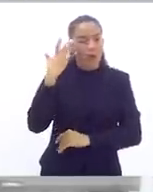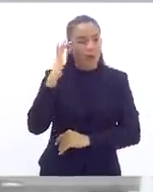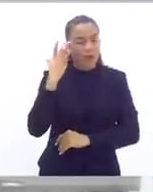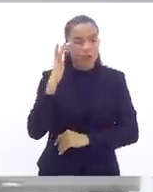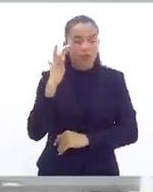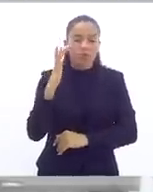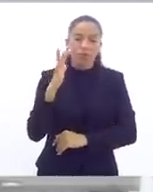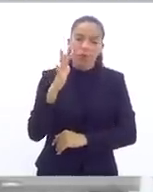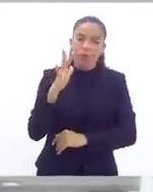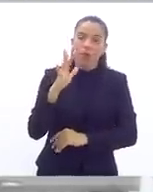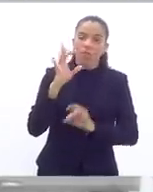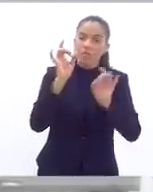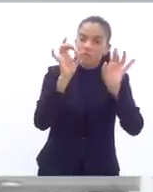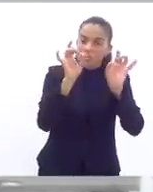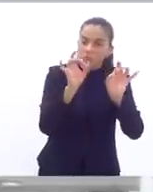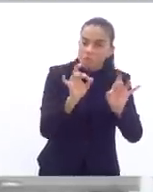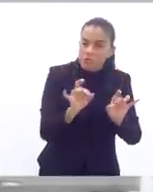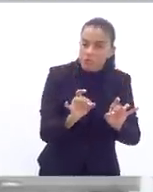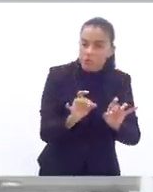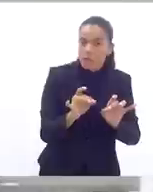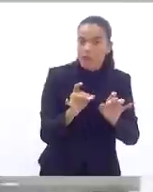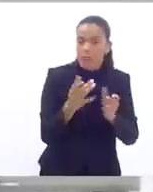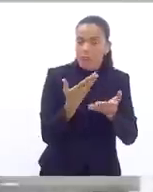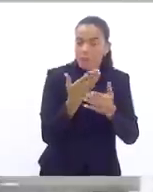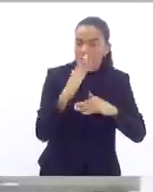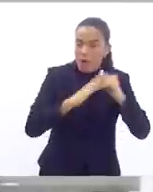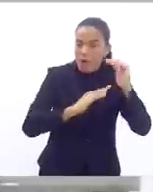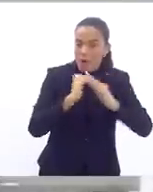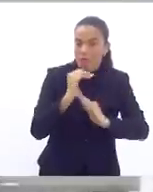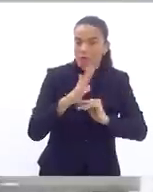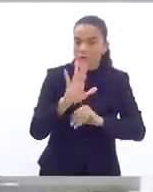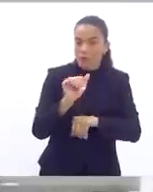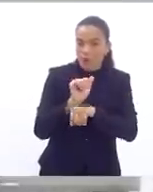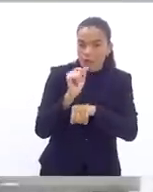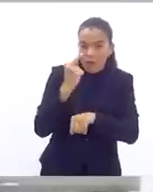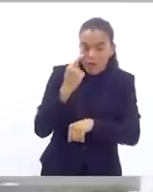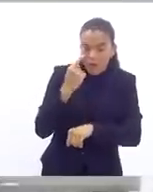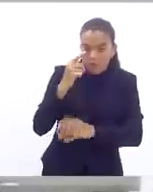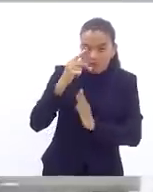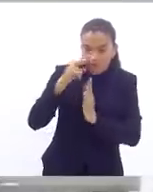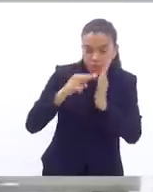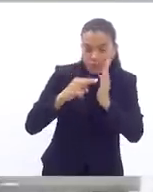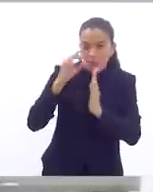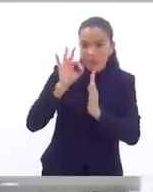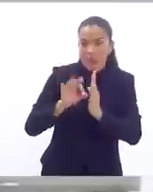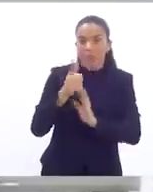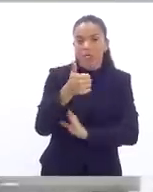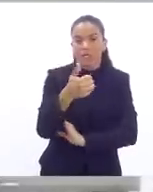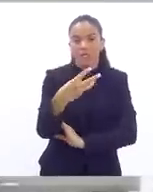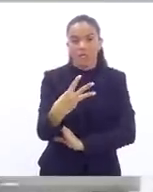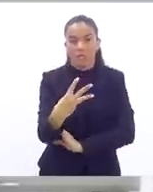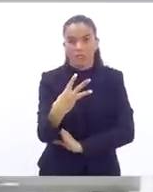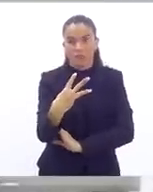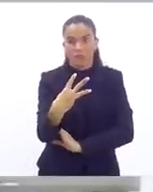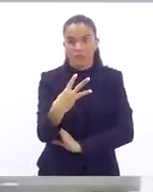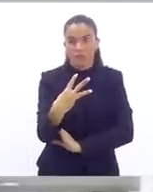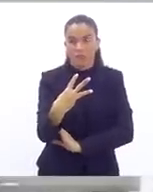tenho entre especialistas só consultar aqui tá bom São 13